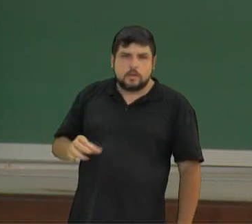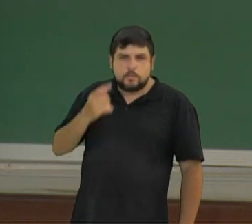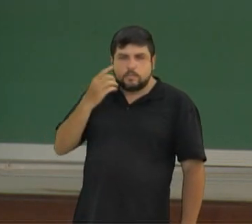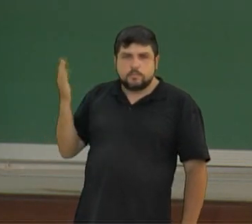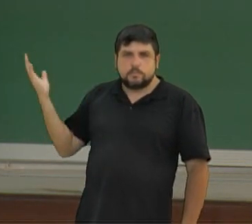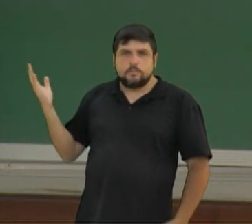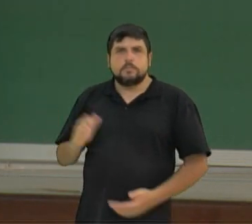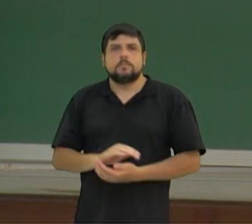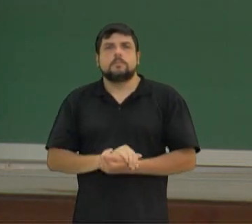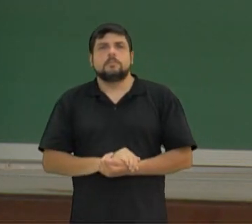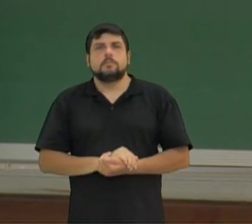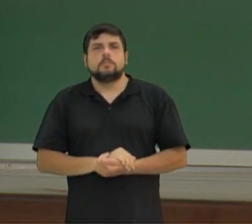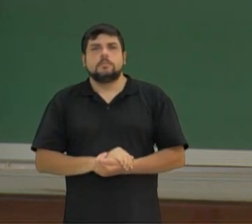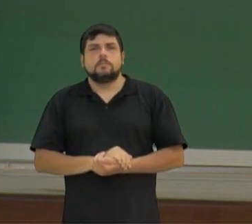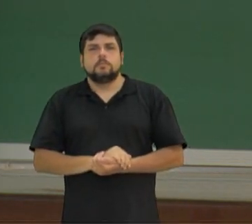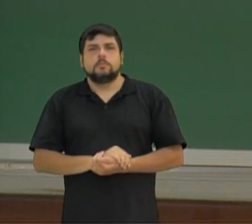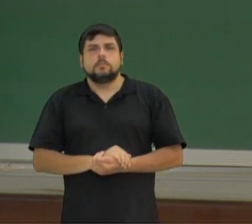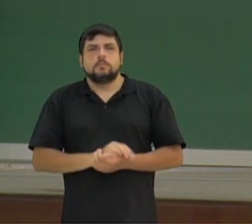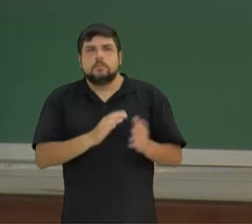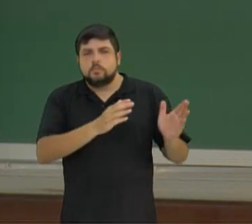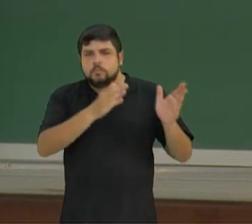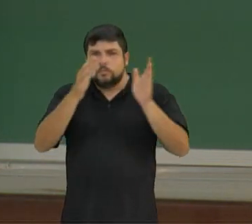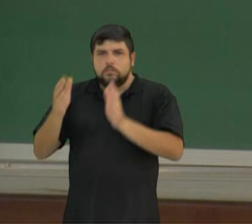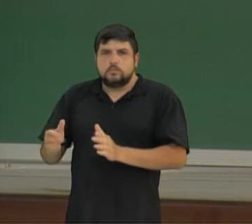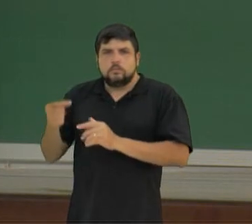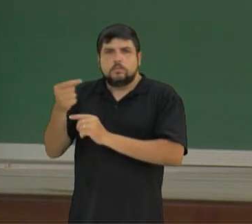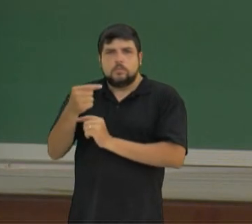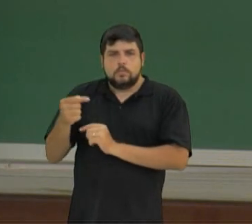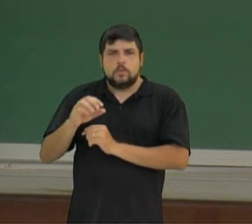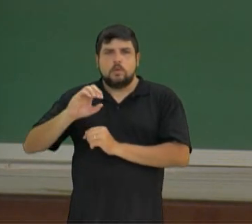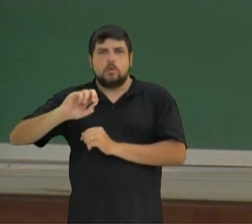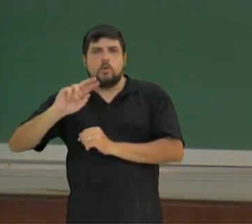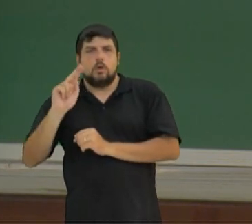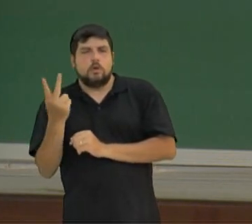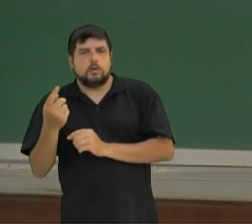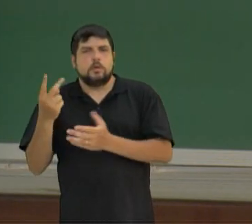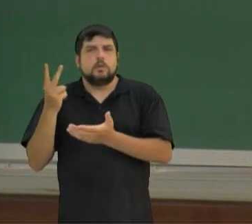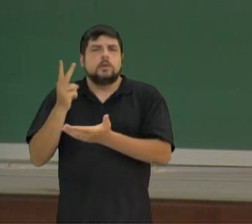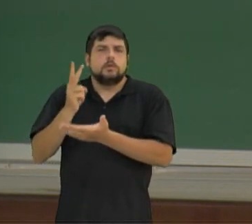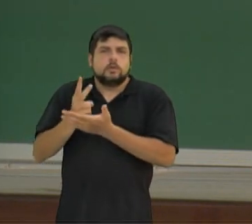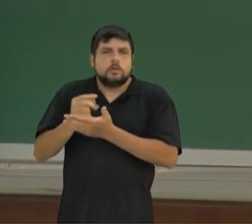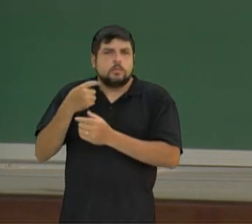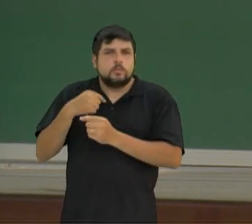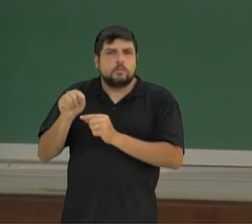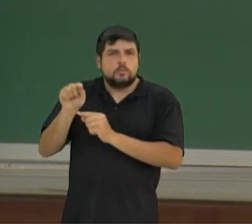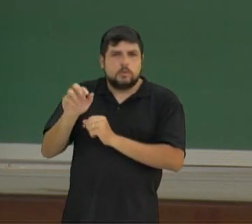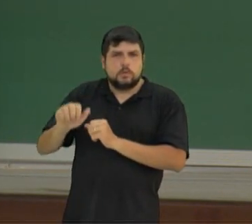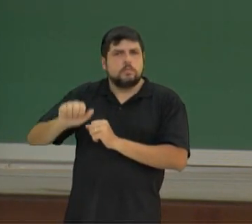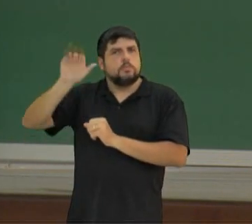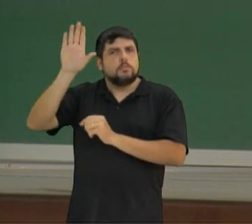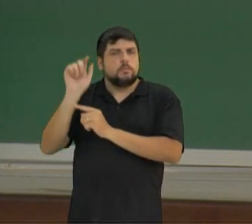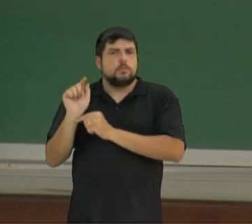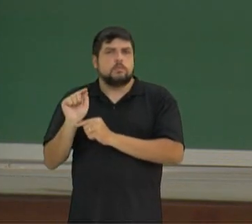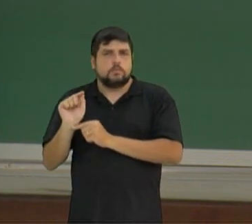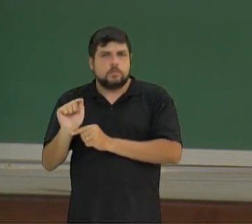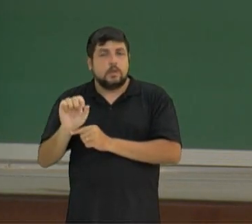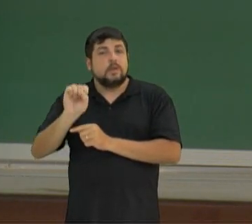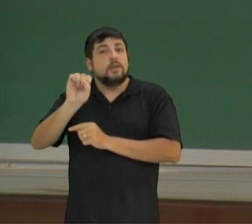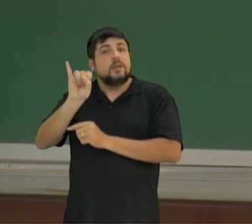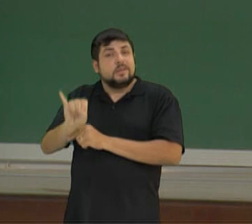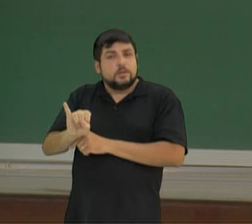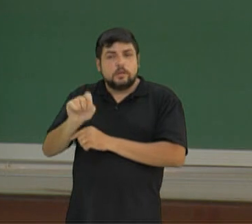Ca2+. Lá no lado dos negativos, o OH ele vai ter sempre tendência maior, chance maior, se